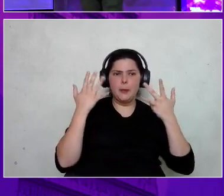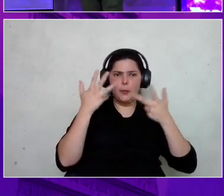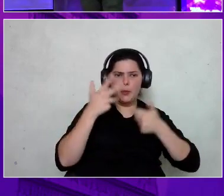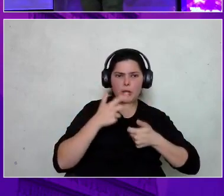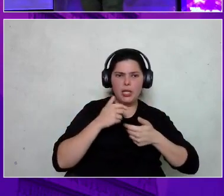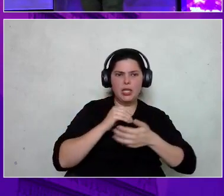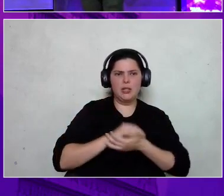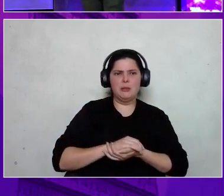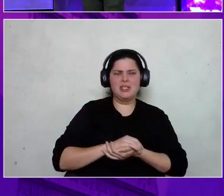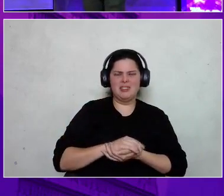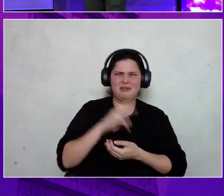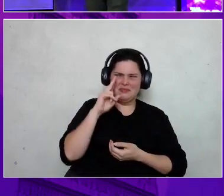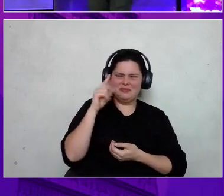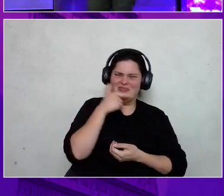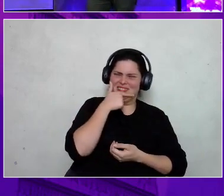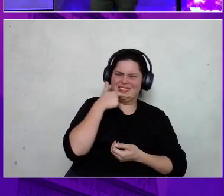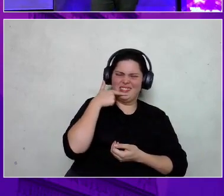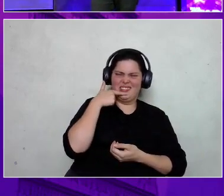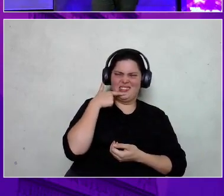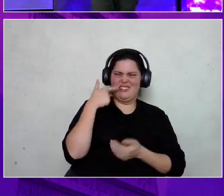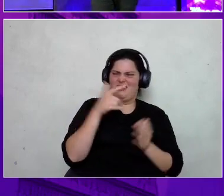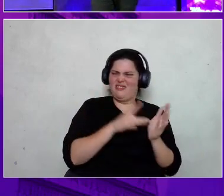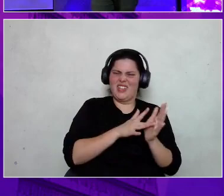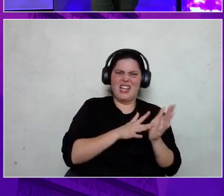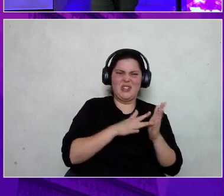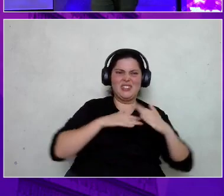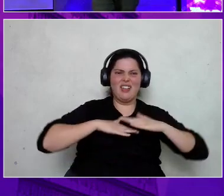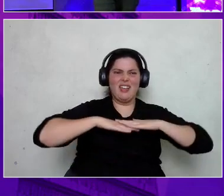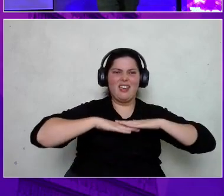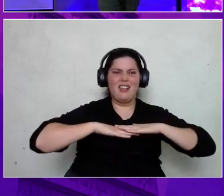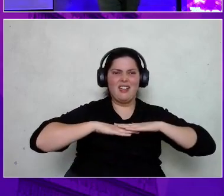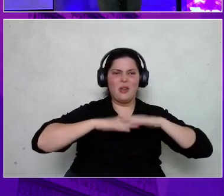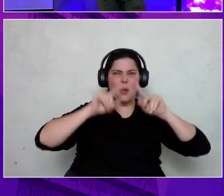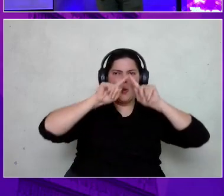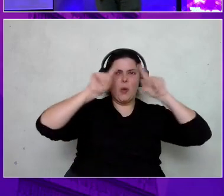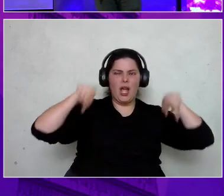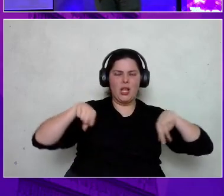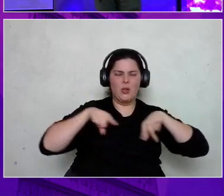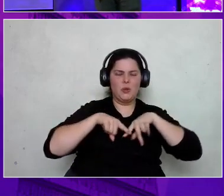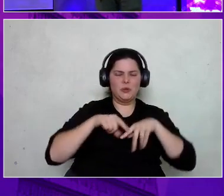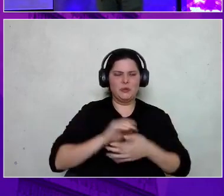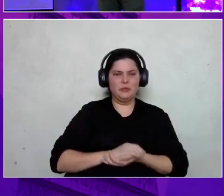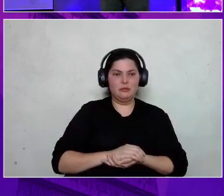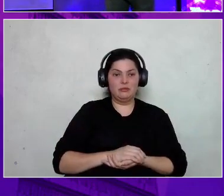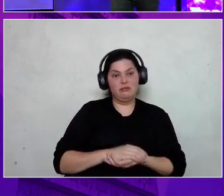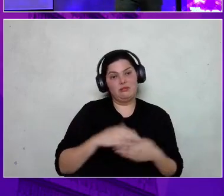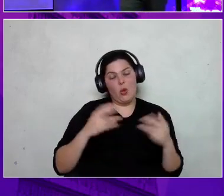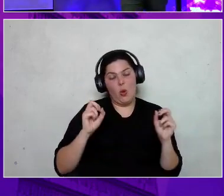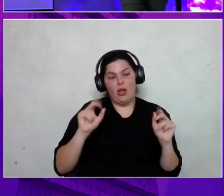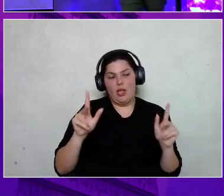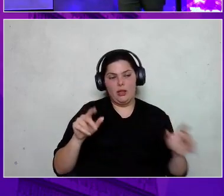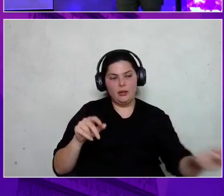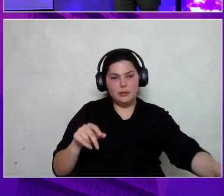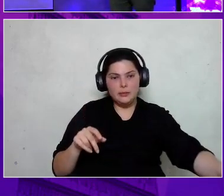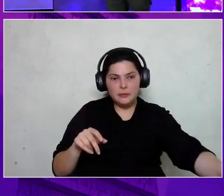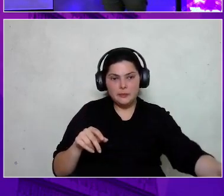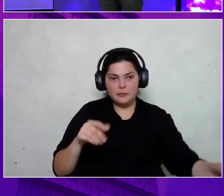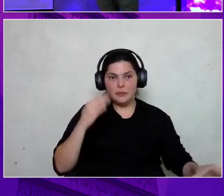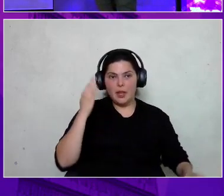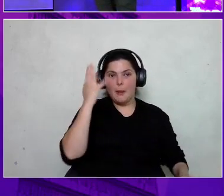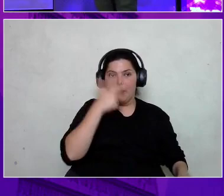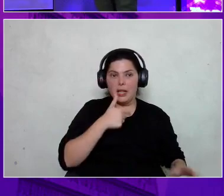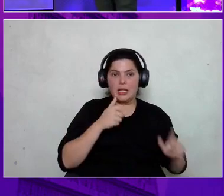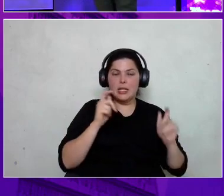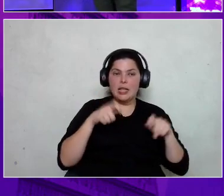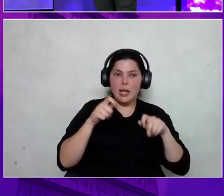graça, né? Aquele sorrisinho de Mona Lisa. Mas a beleza ela é um fator que ela pode ser colocado